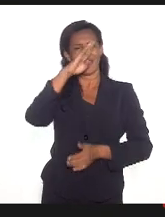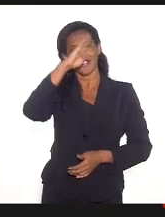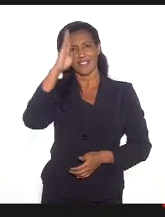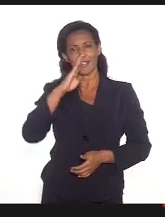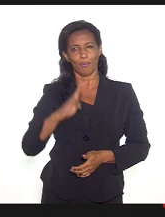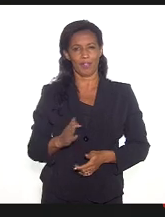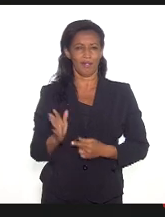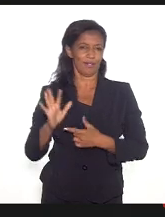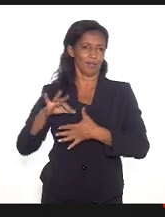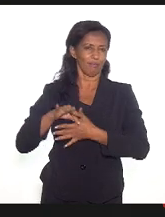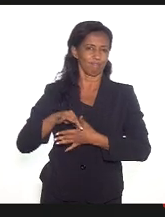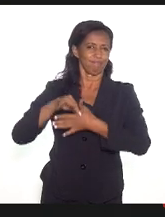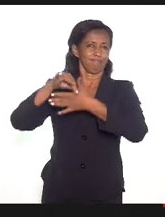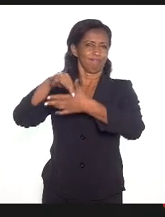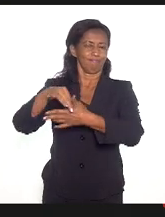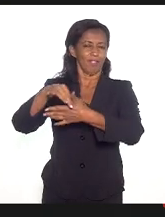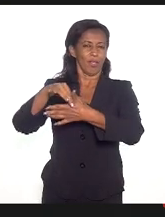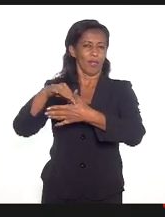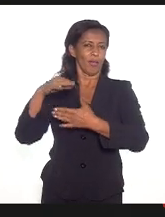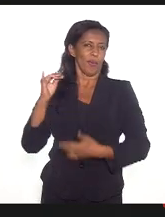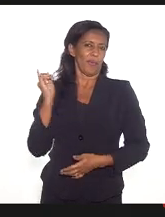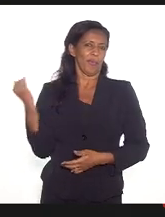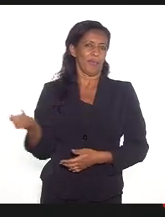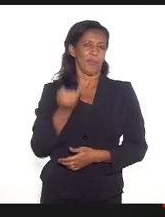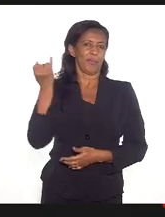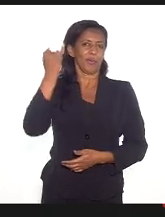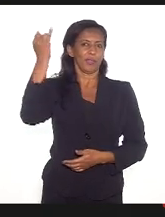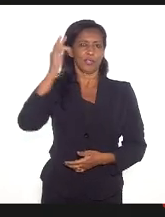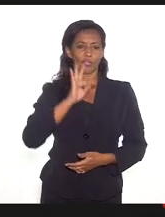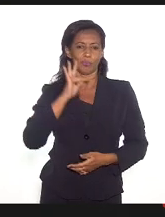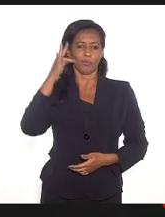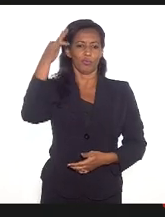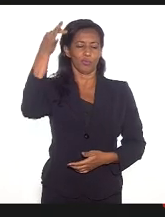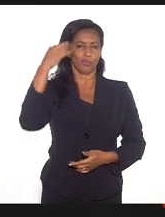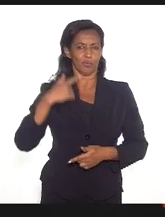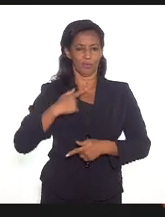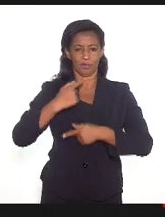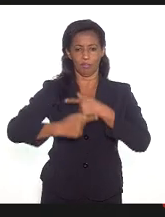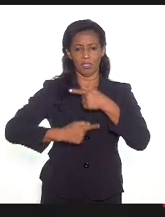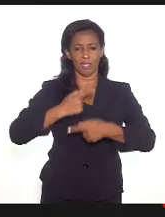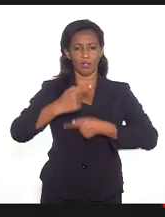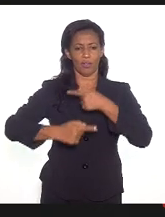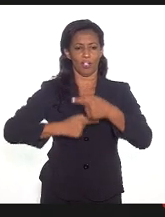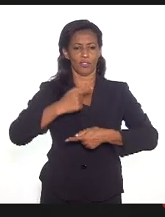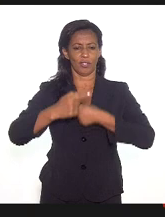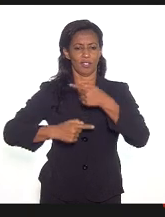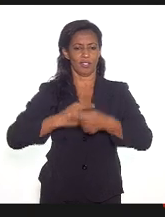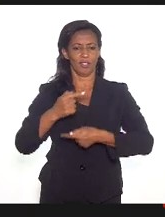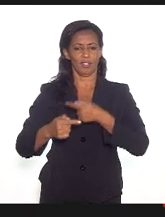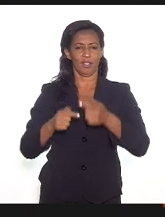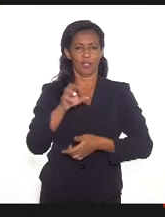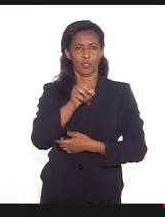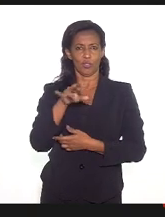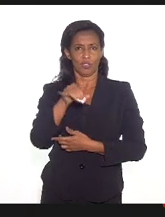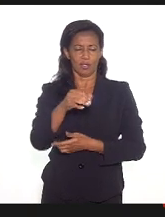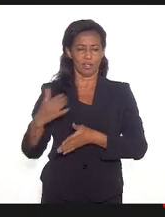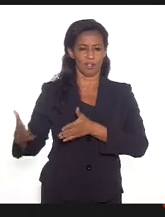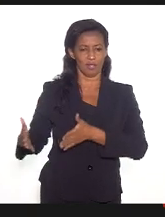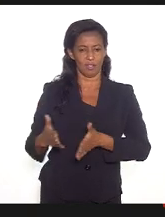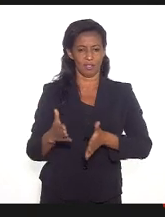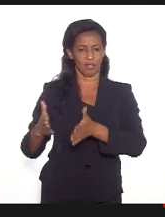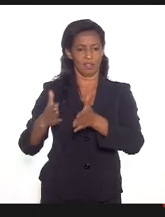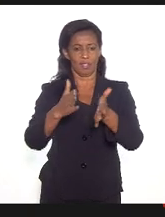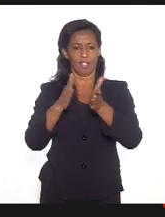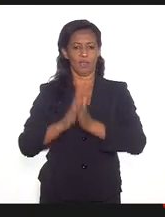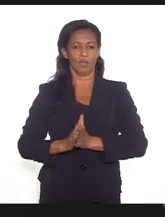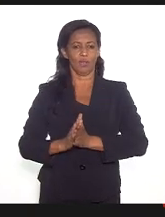e representa um importante legado para o futuro das próximas gerações. É a parcela dos oceanos e rios, sobre a